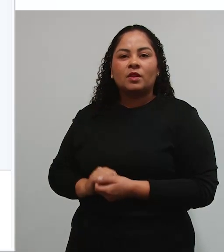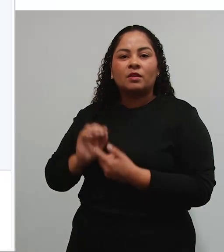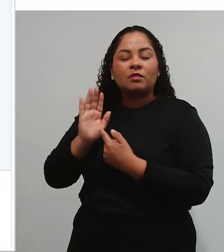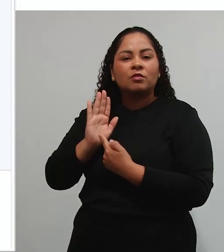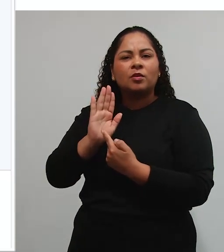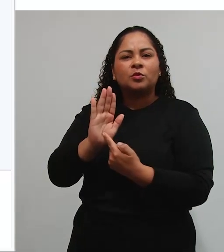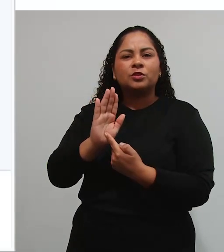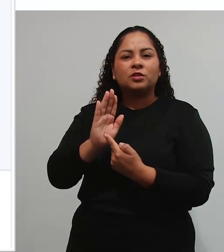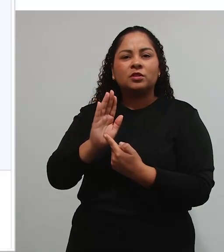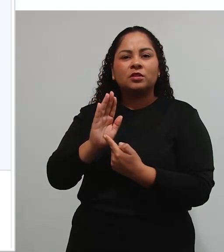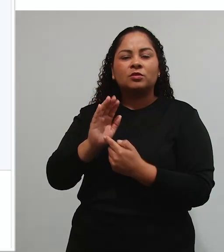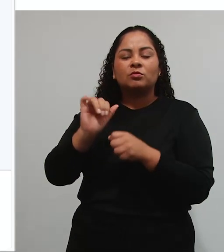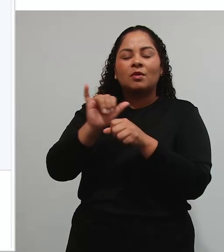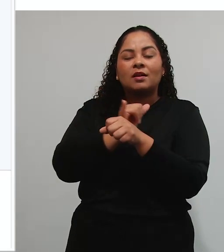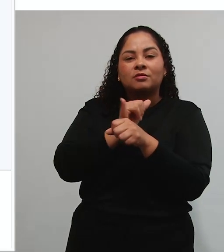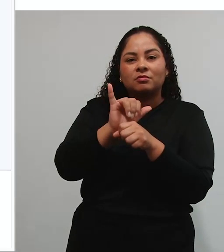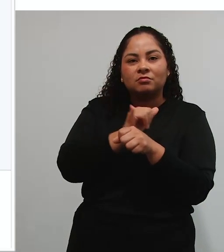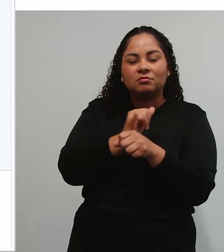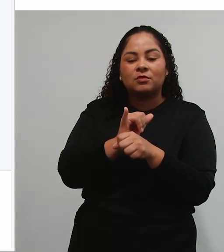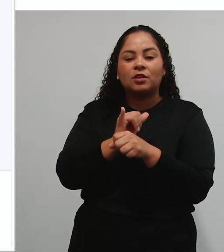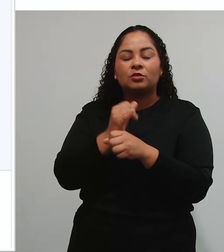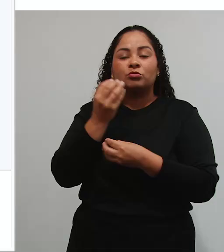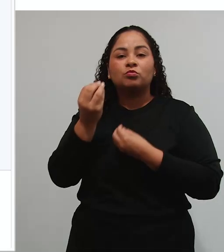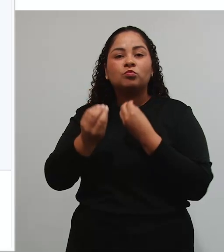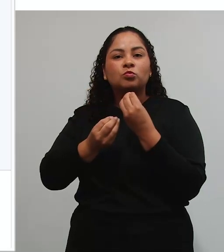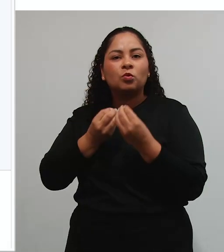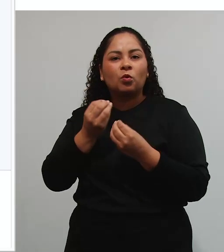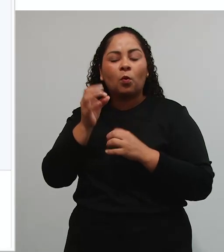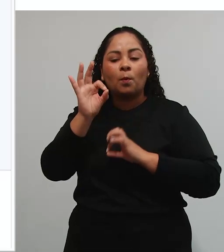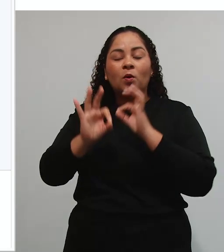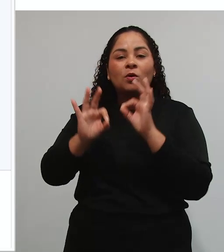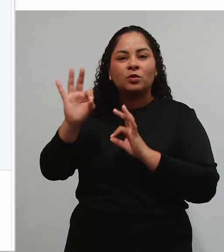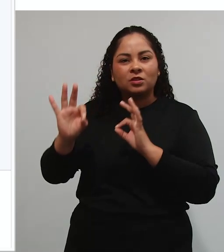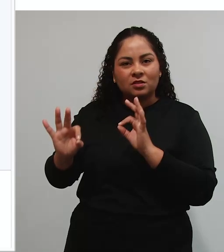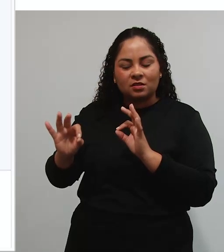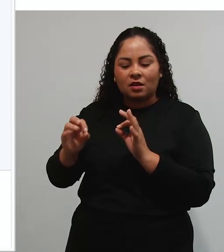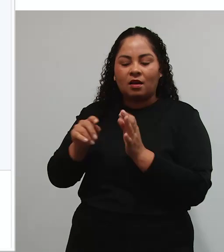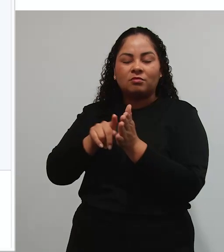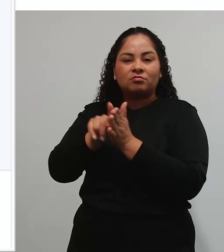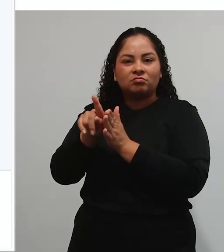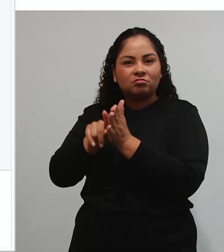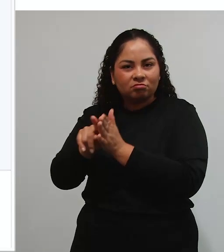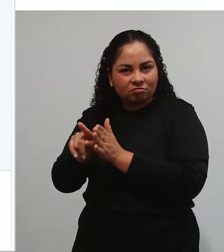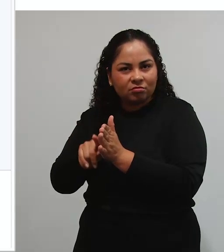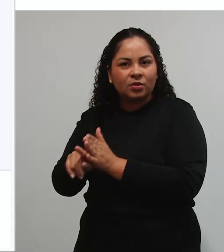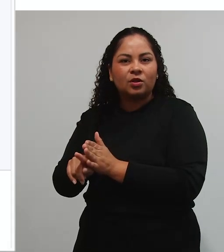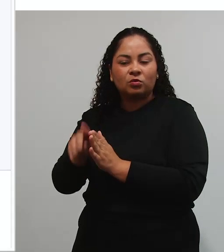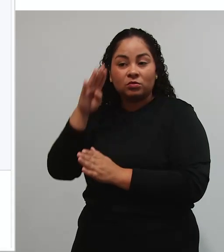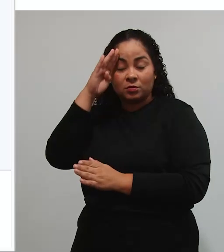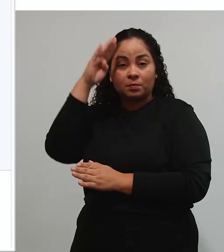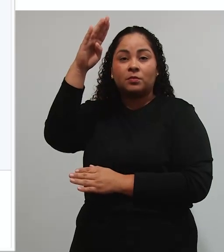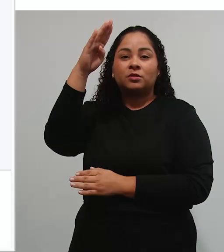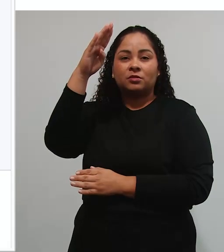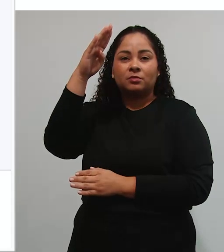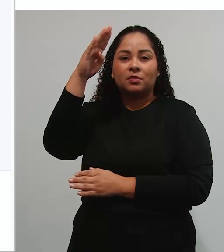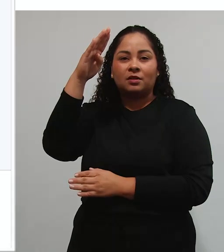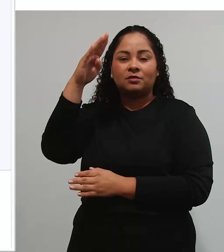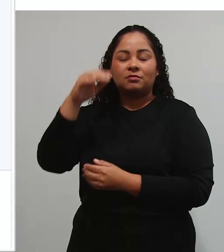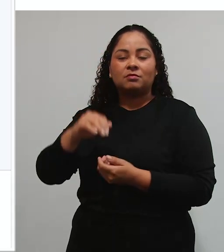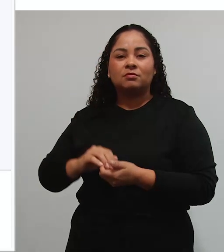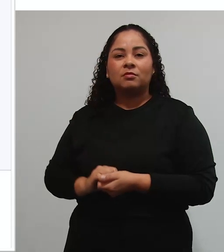se configurando, bem como se organizam as perguntas. Então, é importante ter